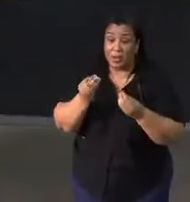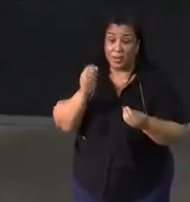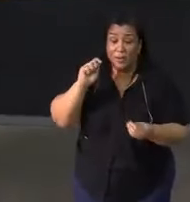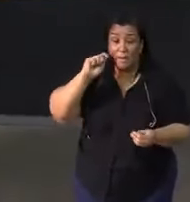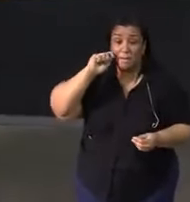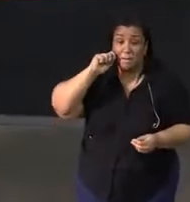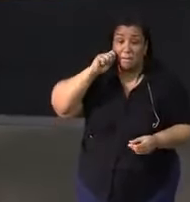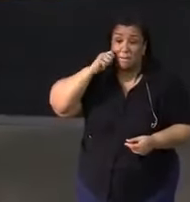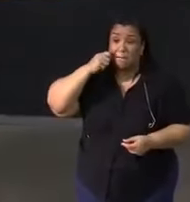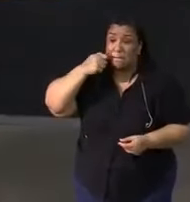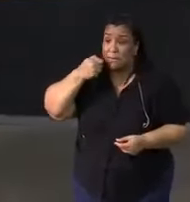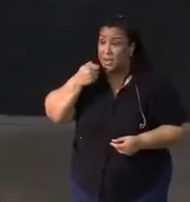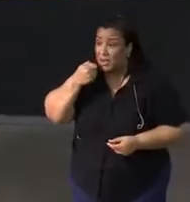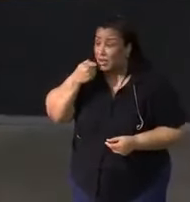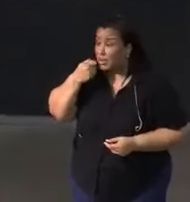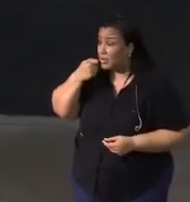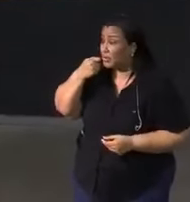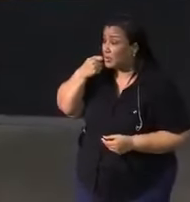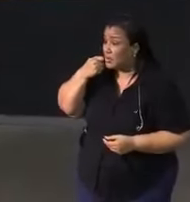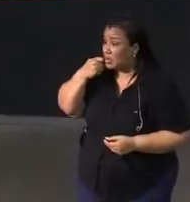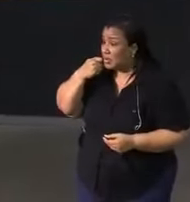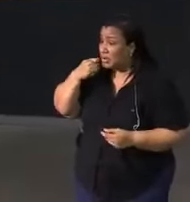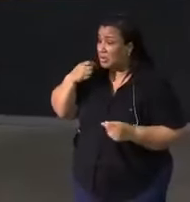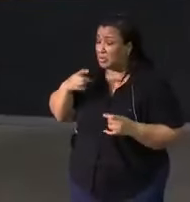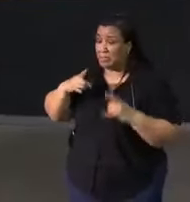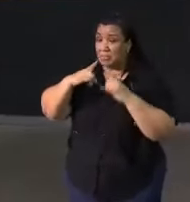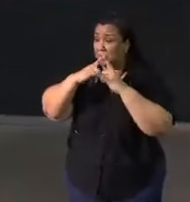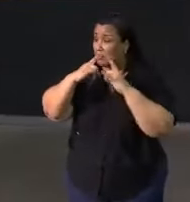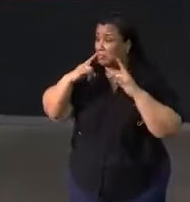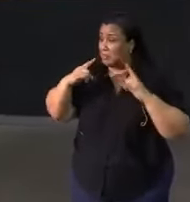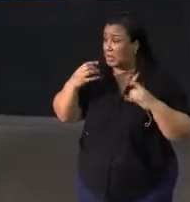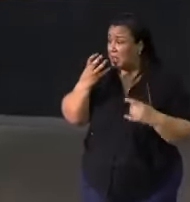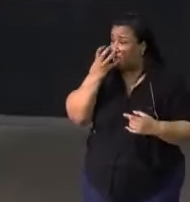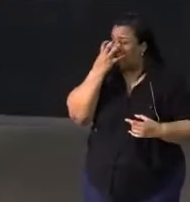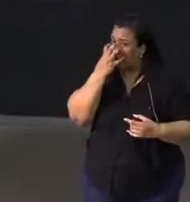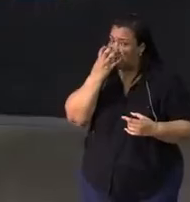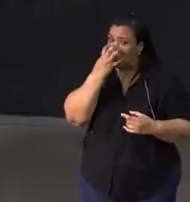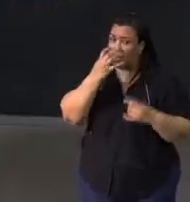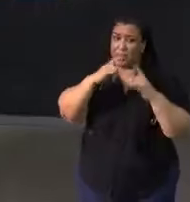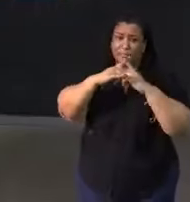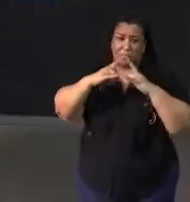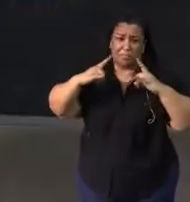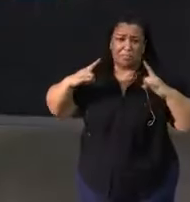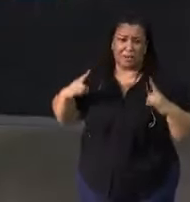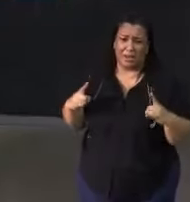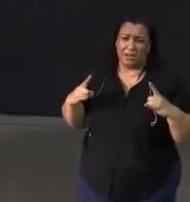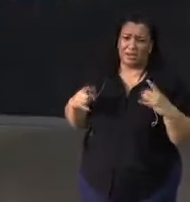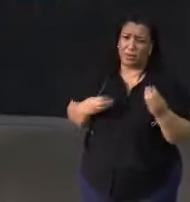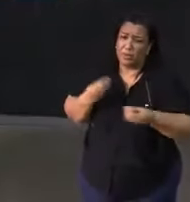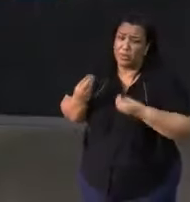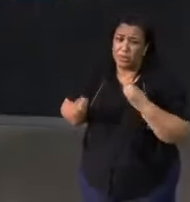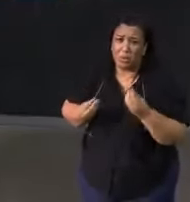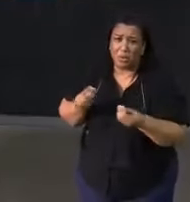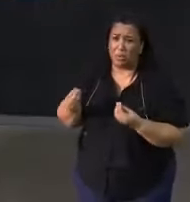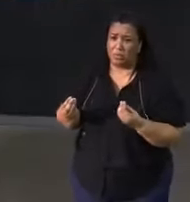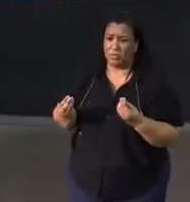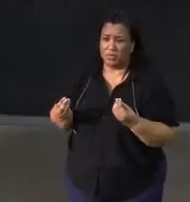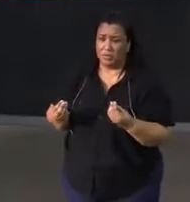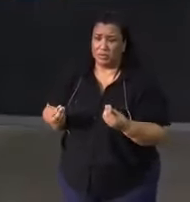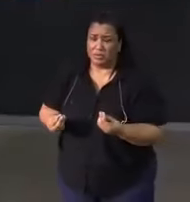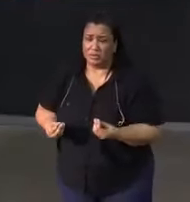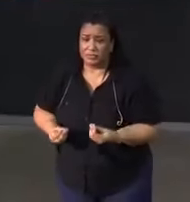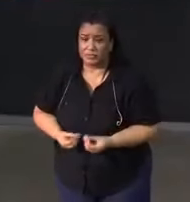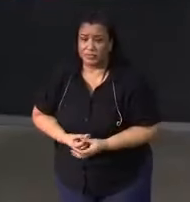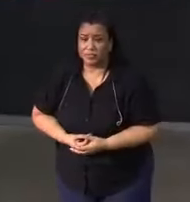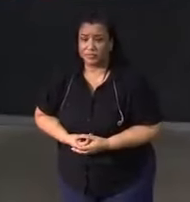e circo, e picadeiro, e palhaçada. Virou um programa